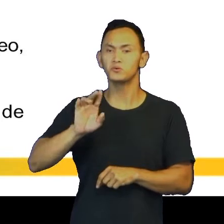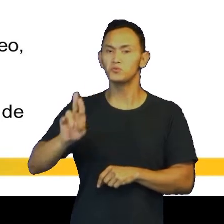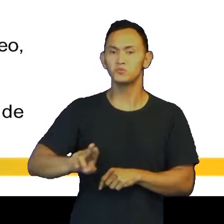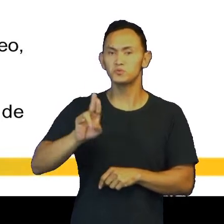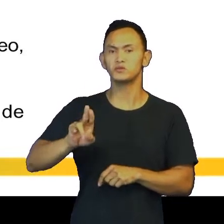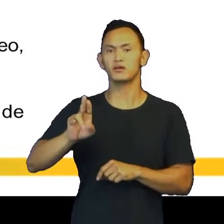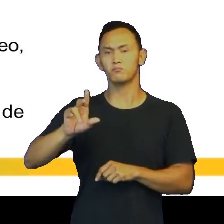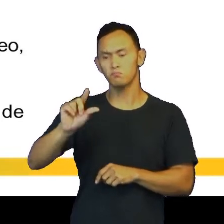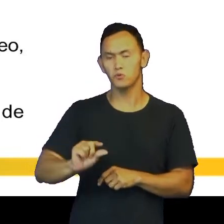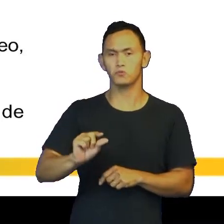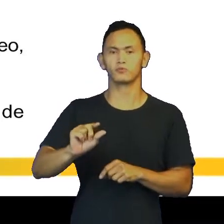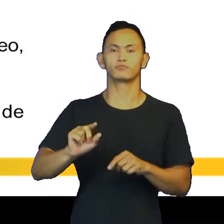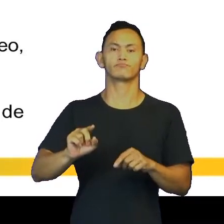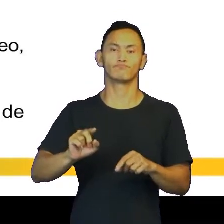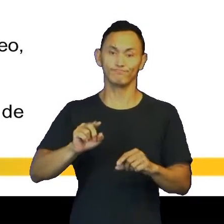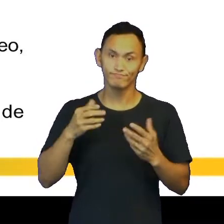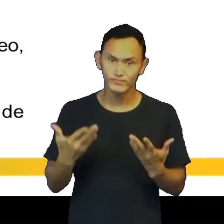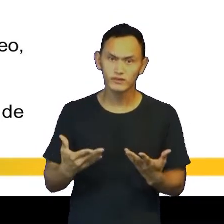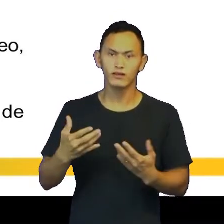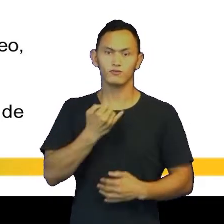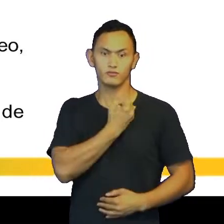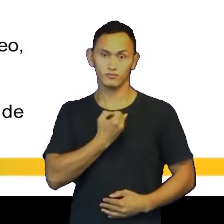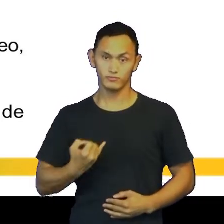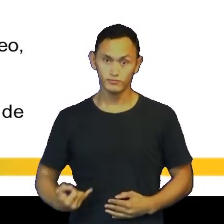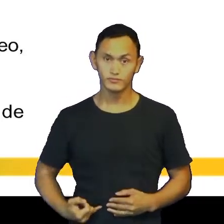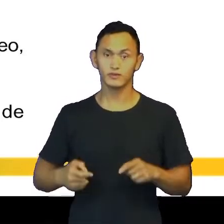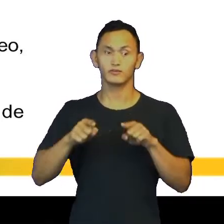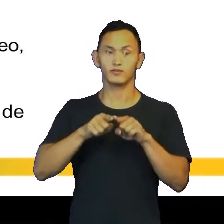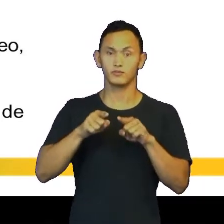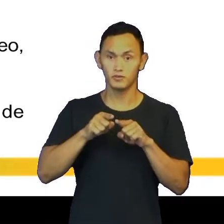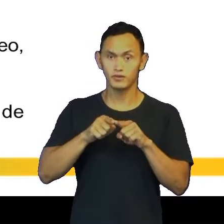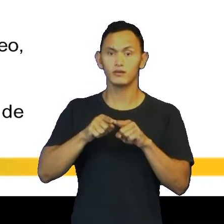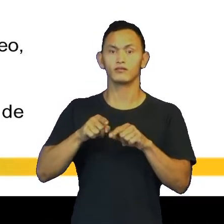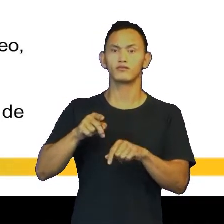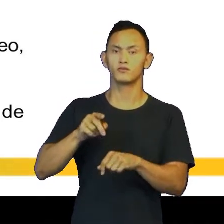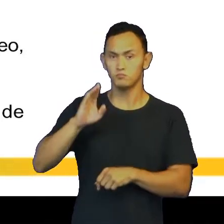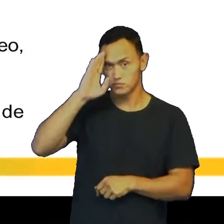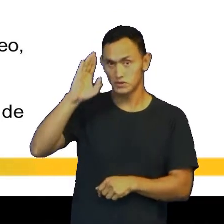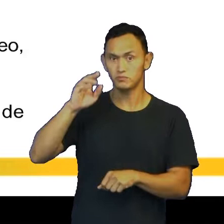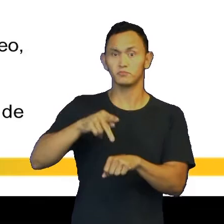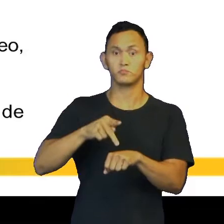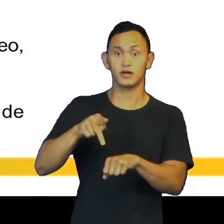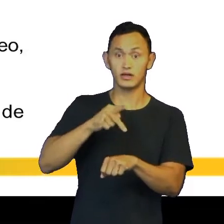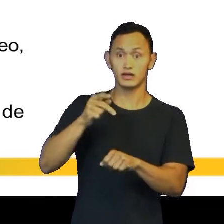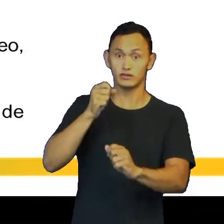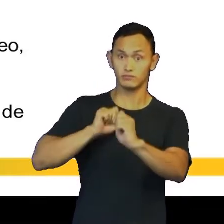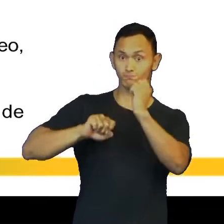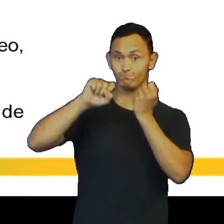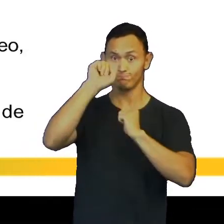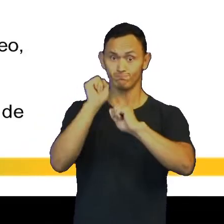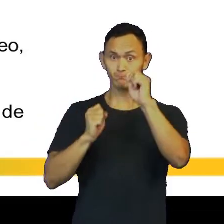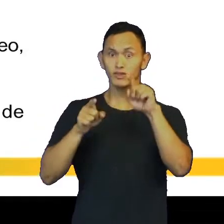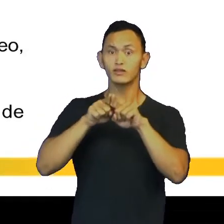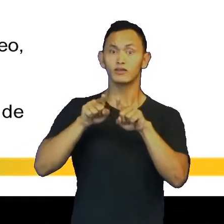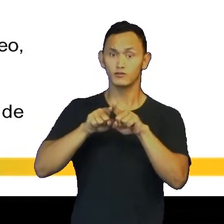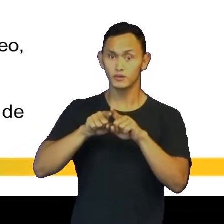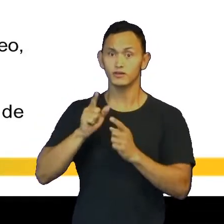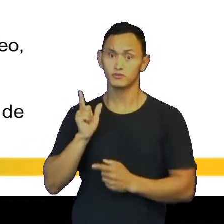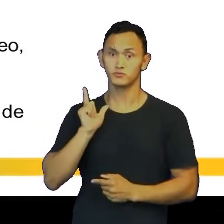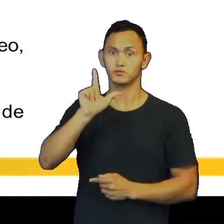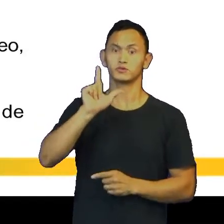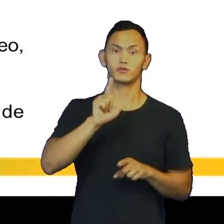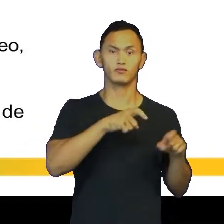fase surge aí o imperialismo né governante dos principais países industrializados impulsionaram a conquista de